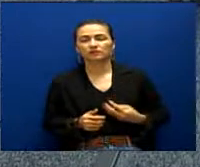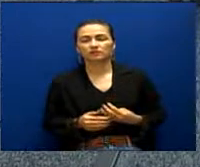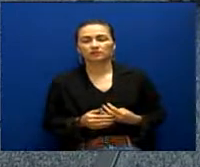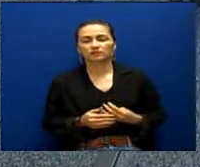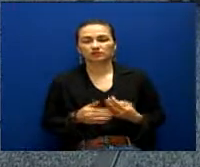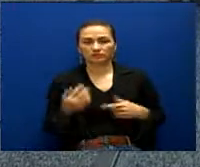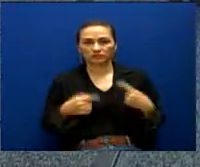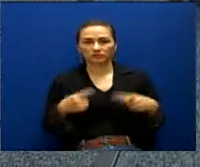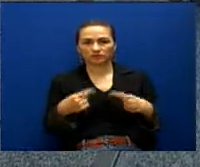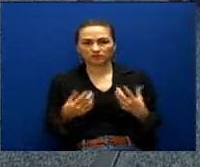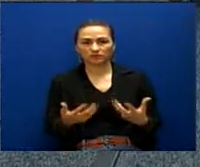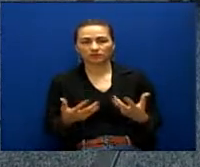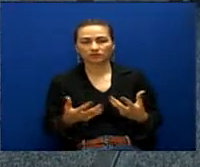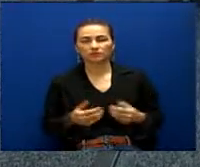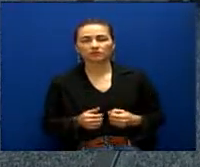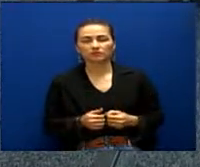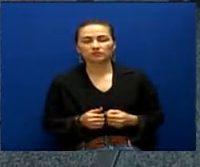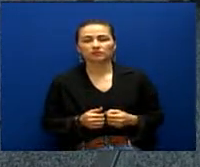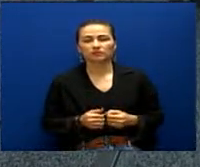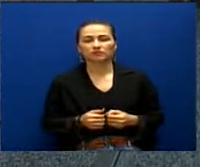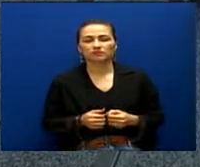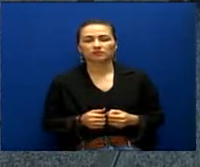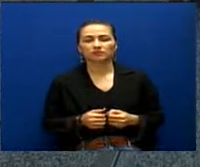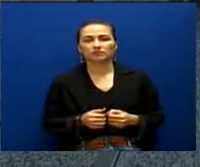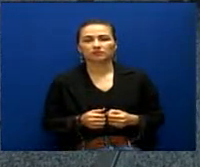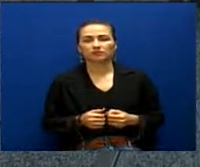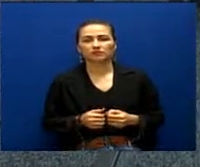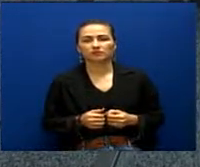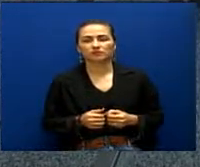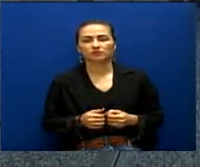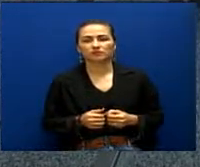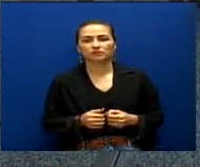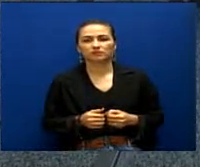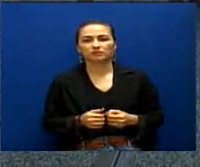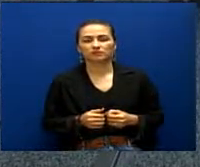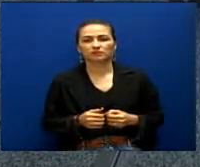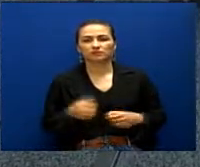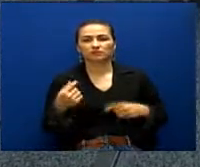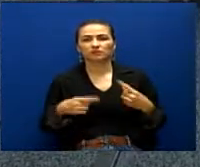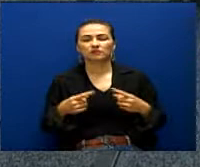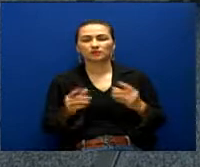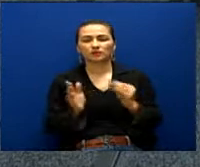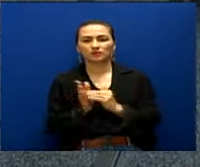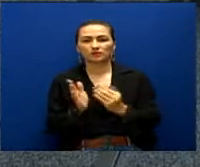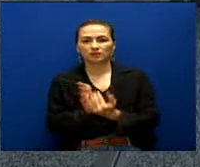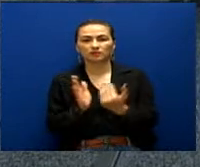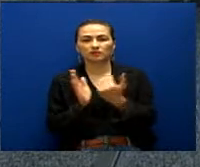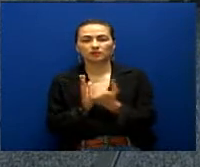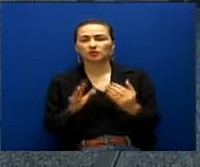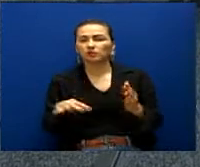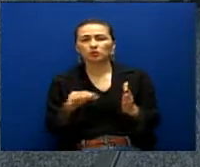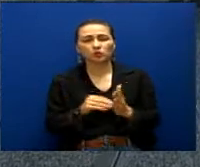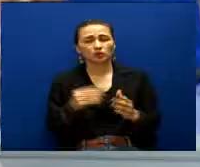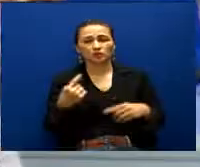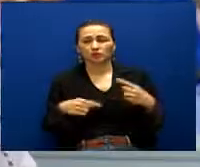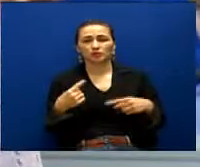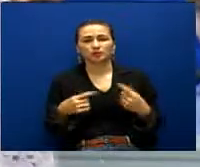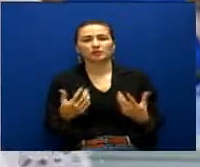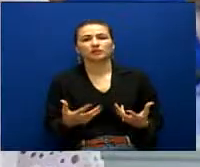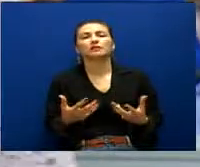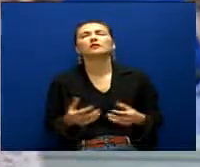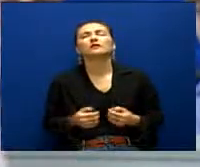Eu estou lembrado que uma era em relação... Eu lembro, nós aprovamos. Eu quero debater todas as emendas. Tem algumas que